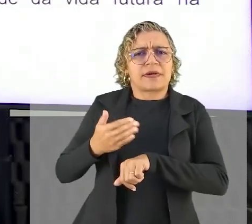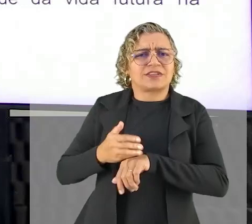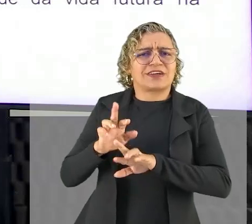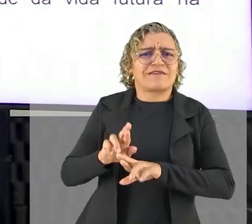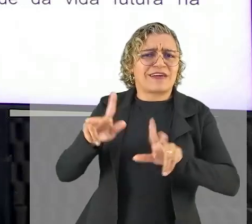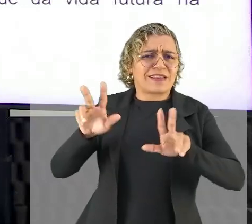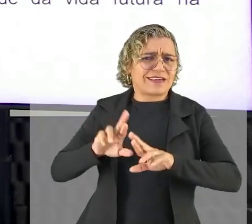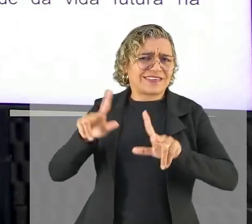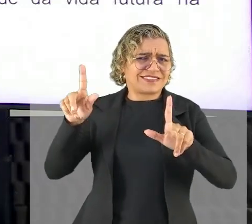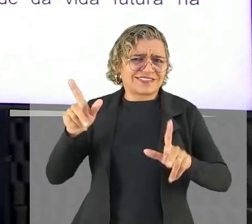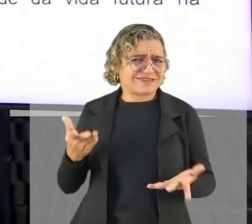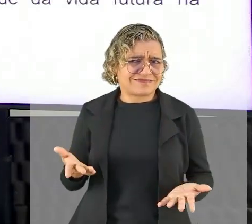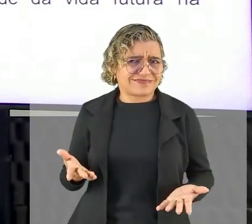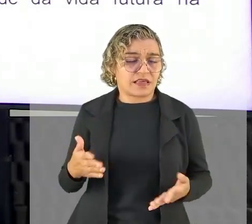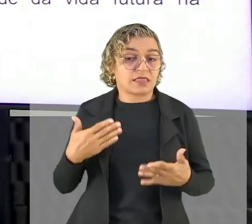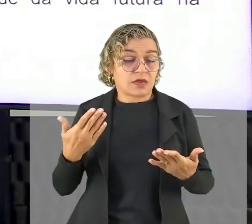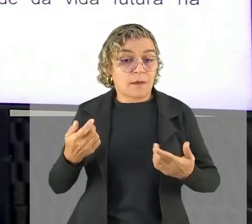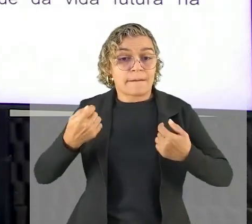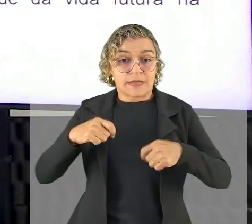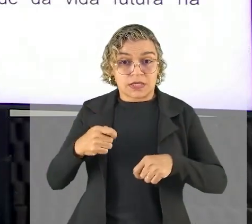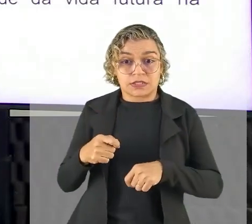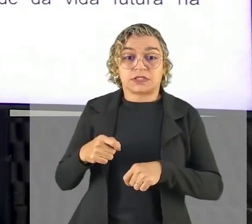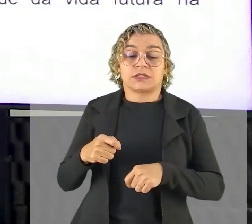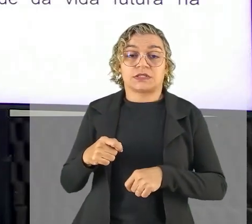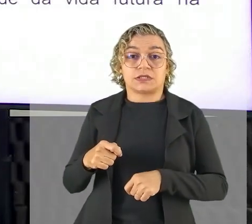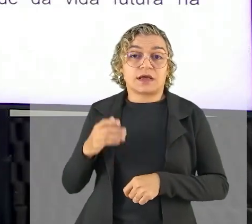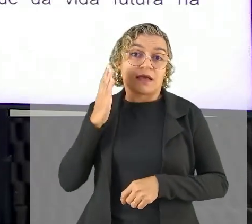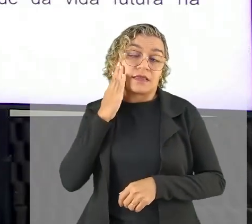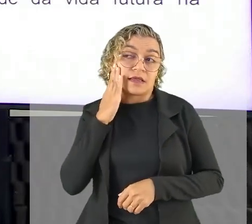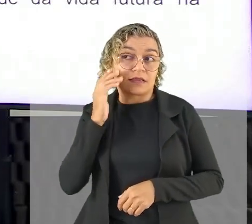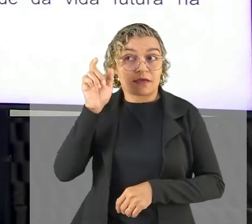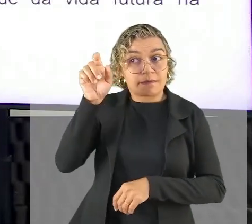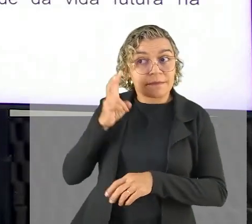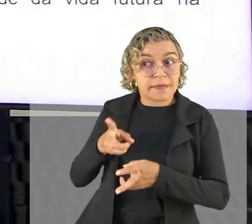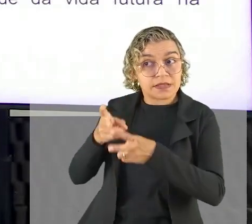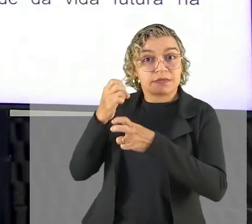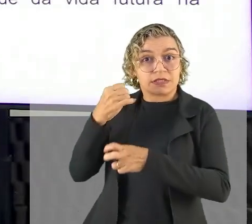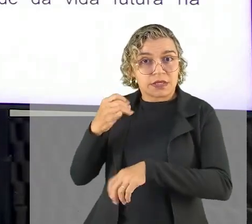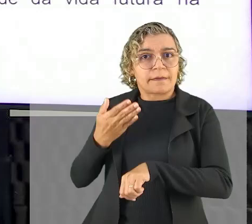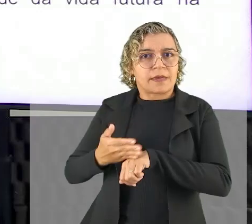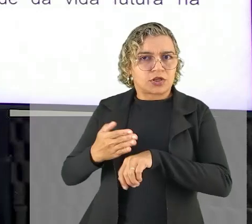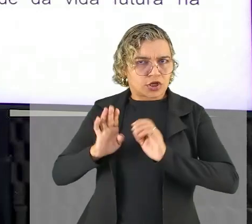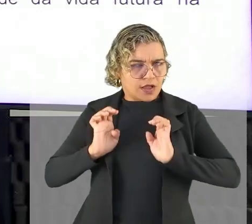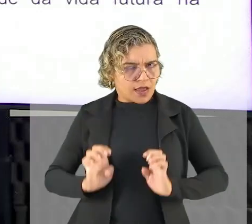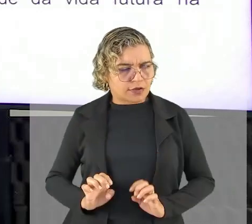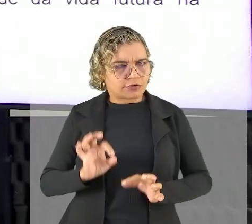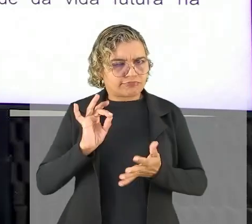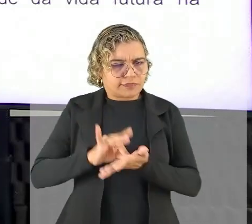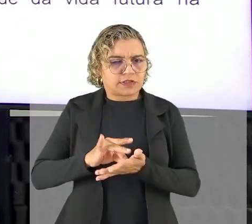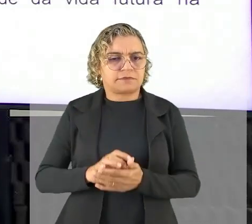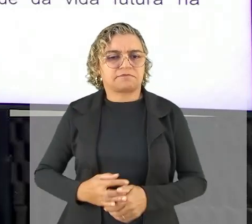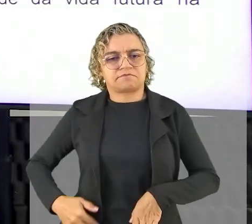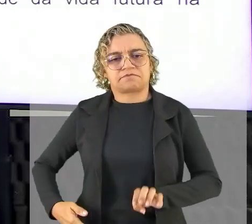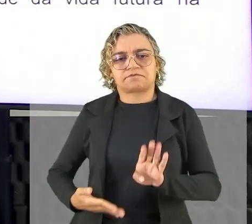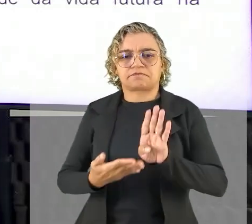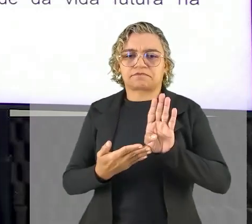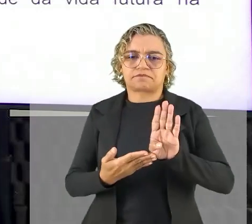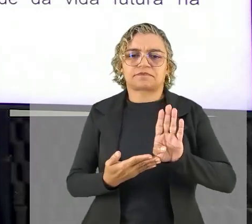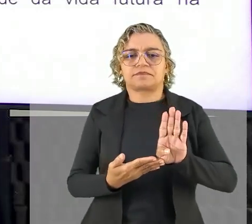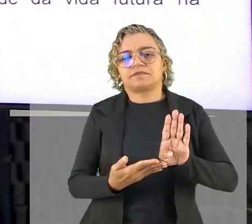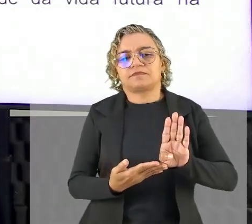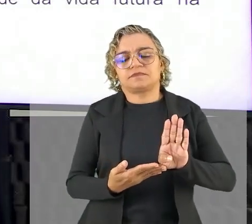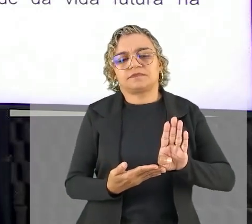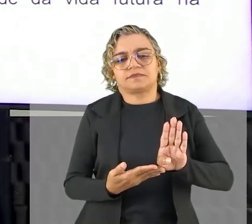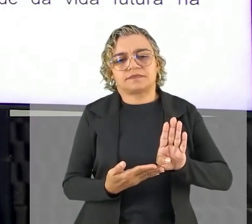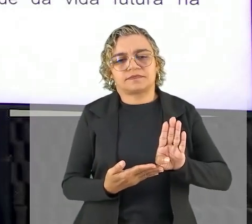ela não é nada daquilo que ela está falando. Então, a gente pode descartar aqui a letra A de cara. Letra B. Garante que os efeitos das ações não destruam